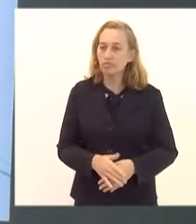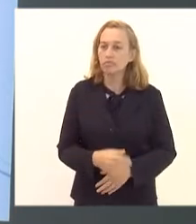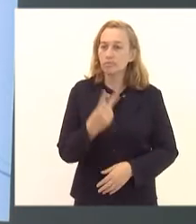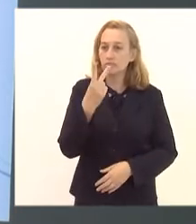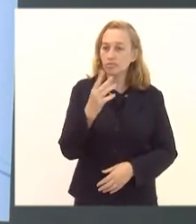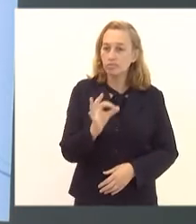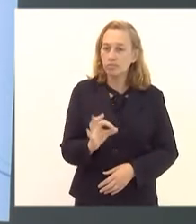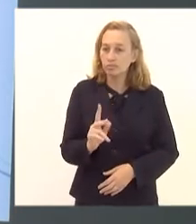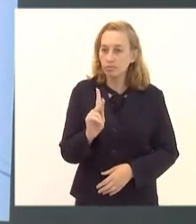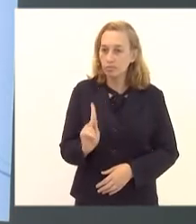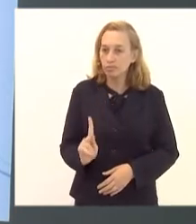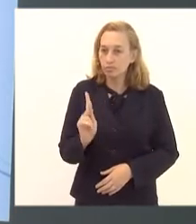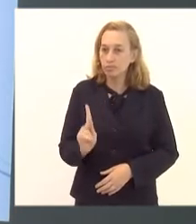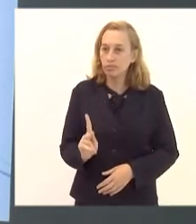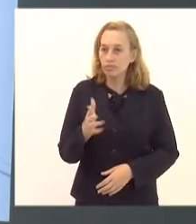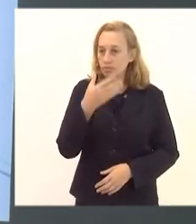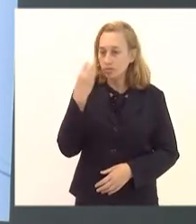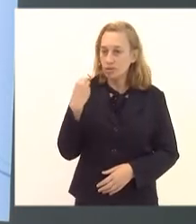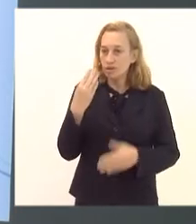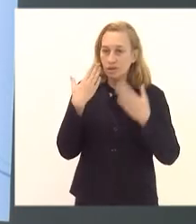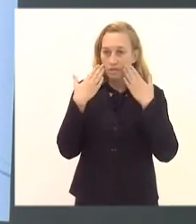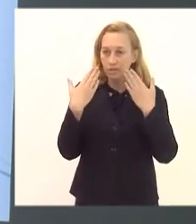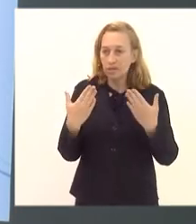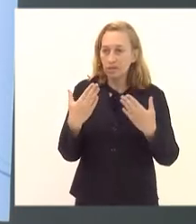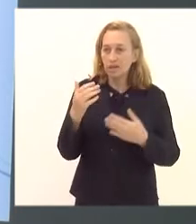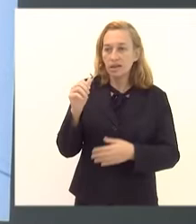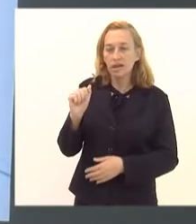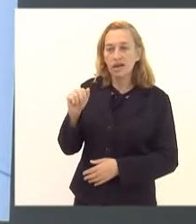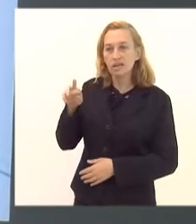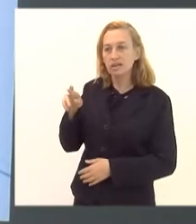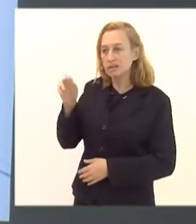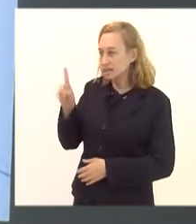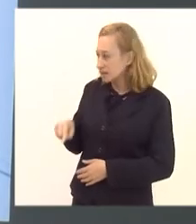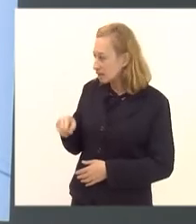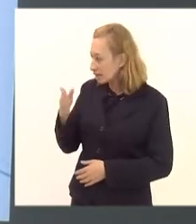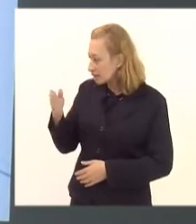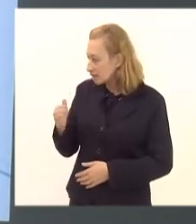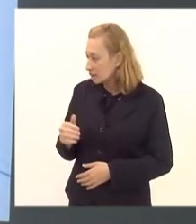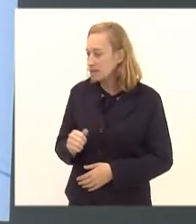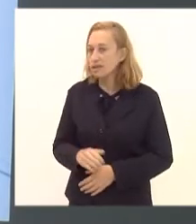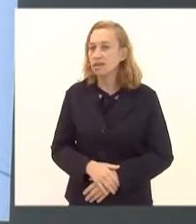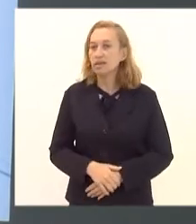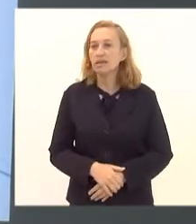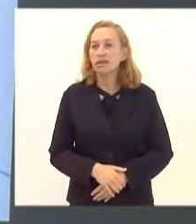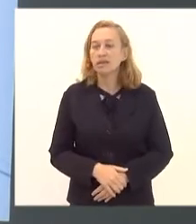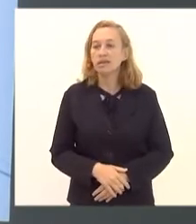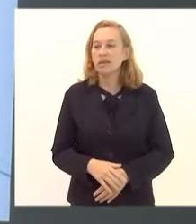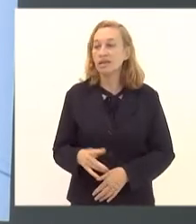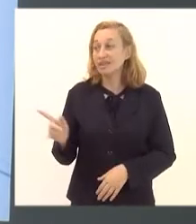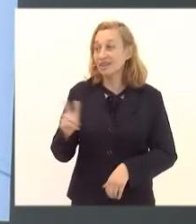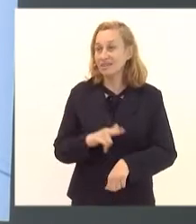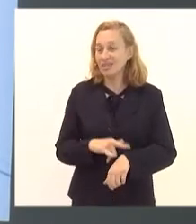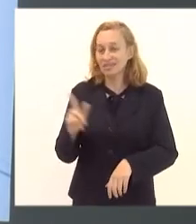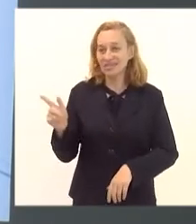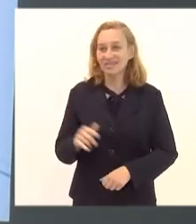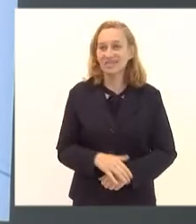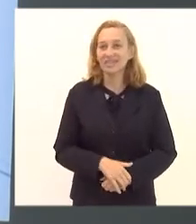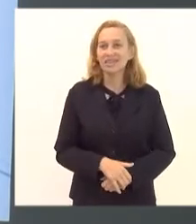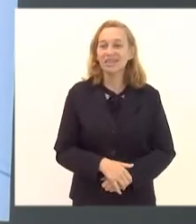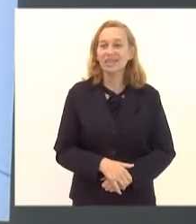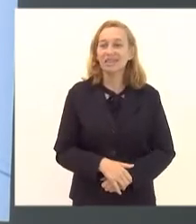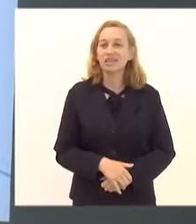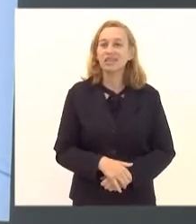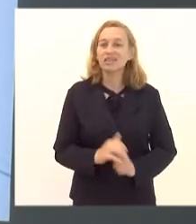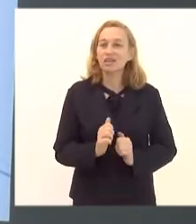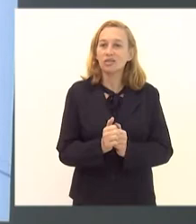2 quilômetros. Eu esqueci de apresentar o André, que é o gerente do... Esqueci, não, ele estava no toalete. No gerente das obras, ele que